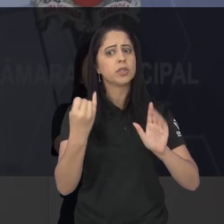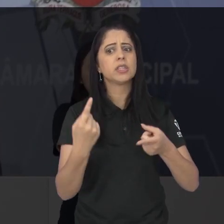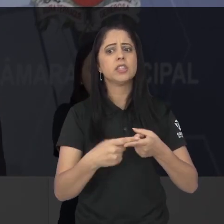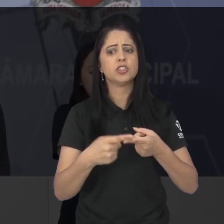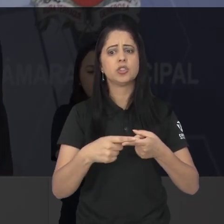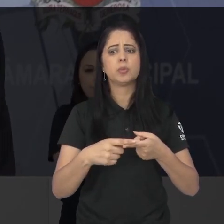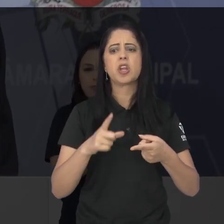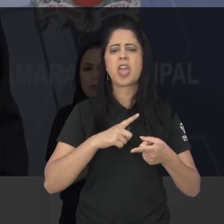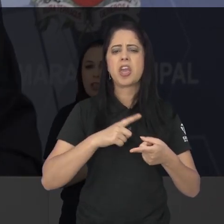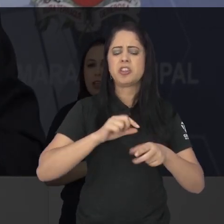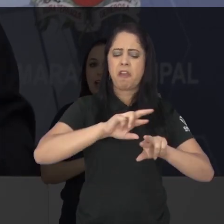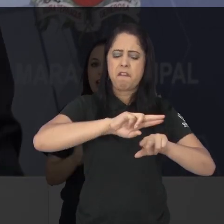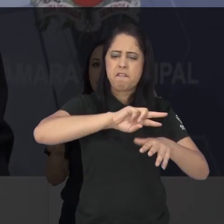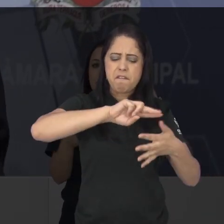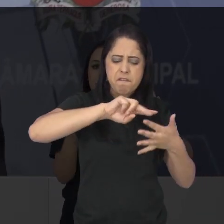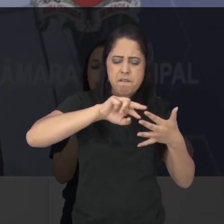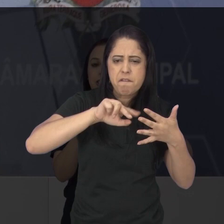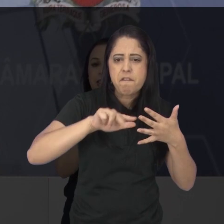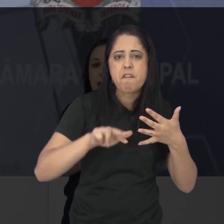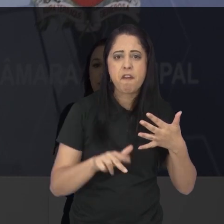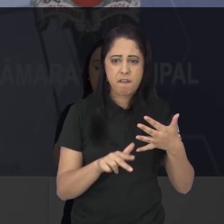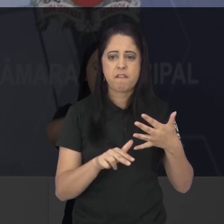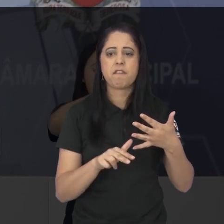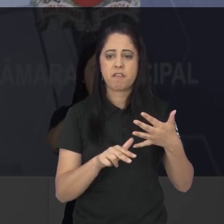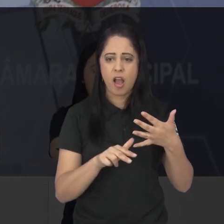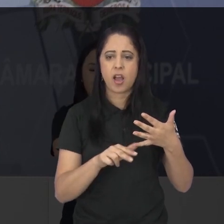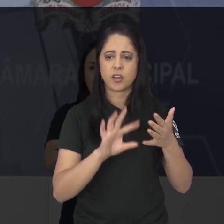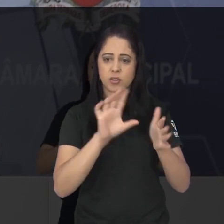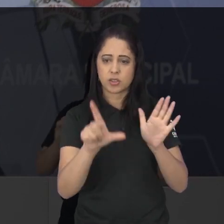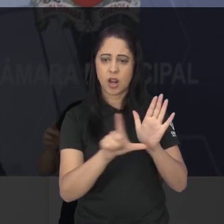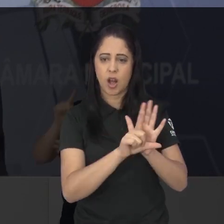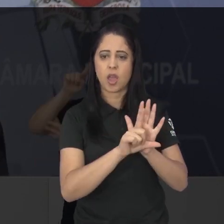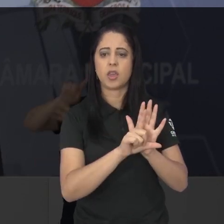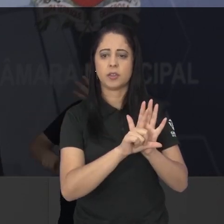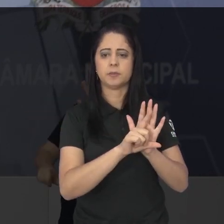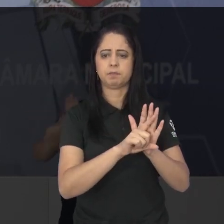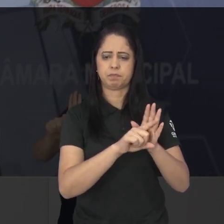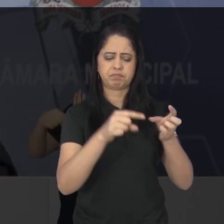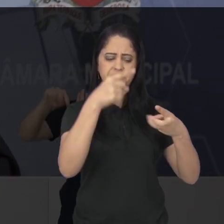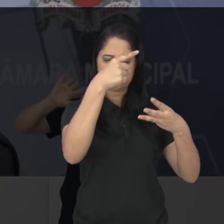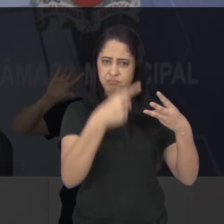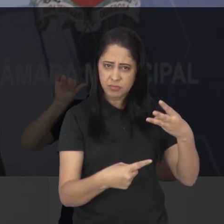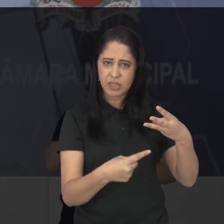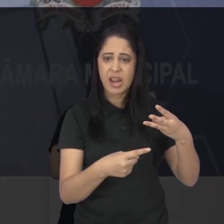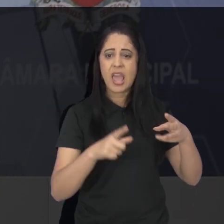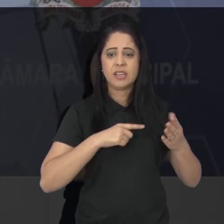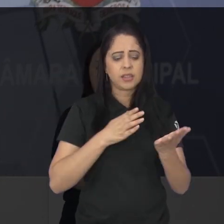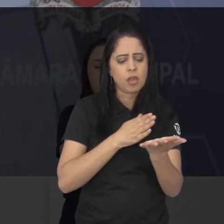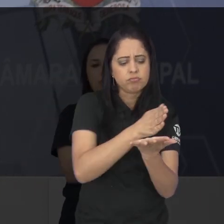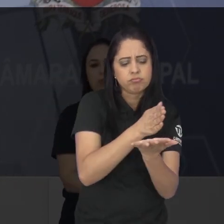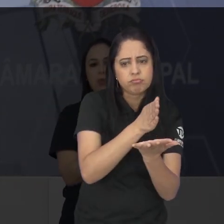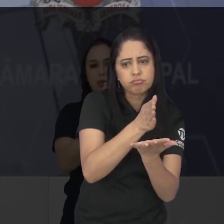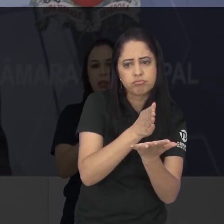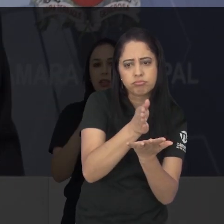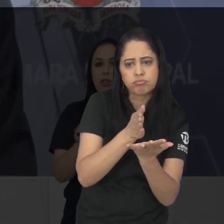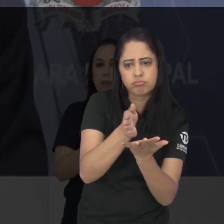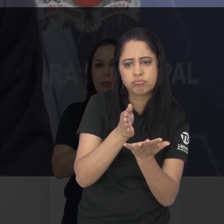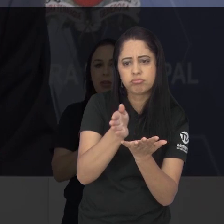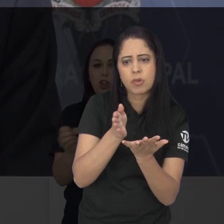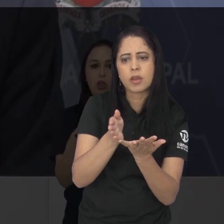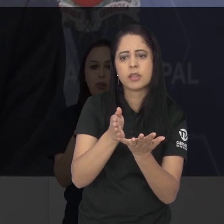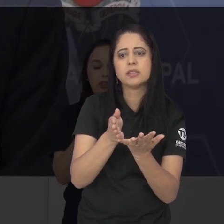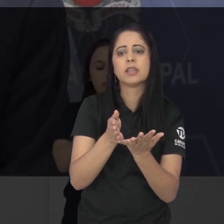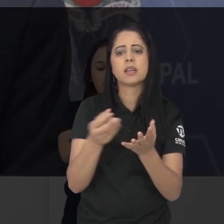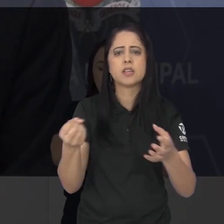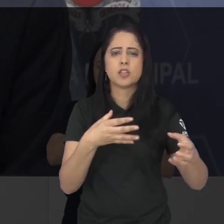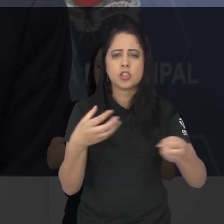de modernidade, né, a consolidação das leis que serão revogadas, né, novas modalidades, agora a modalidade